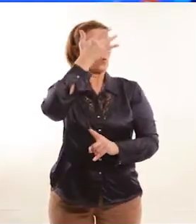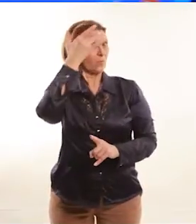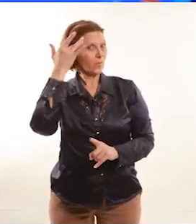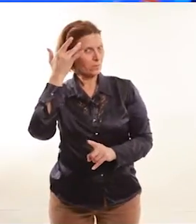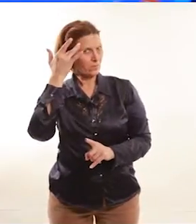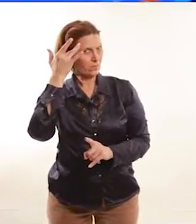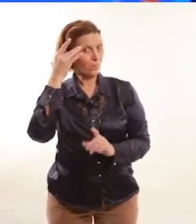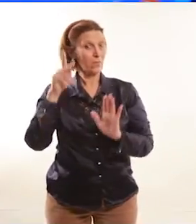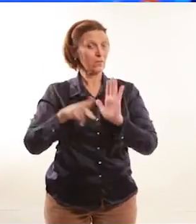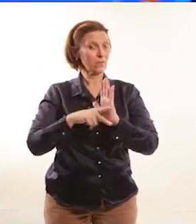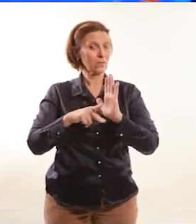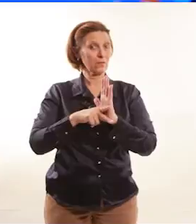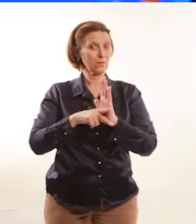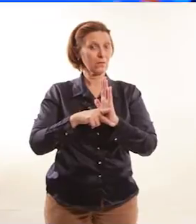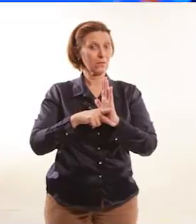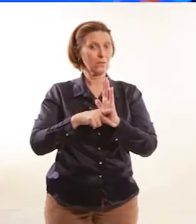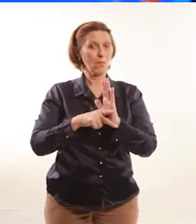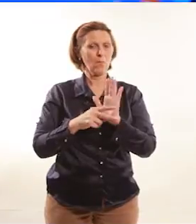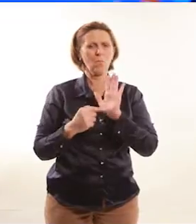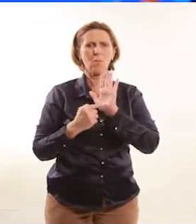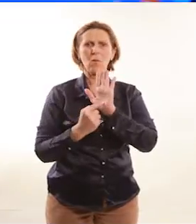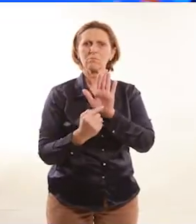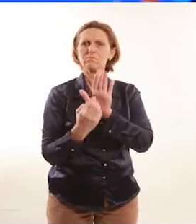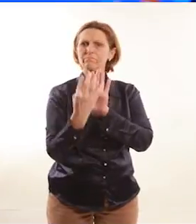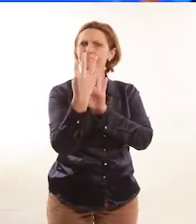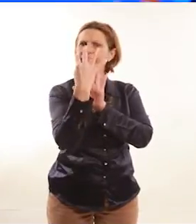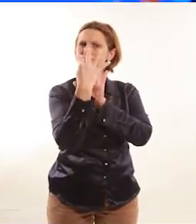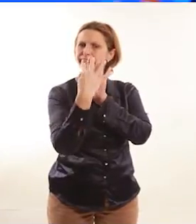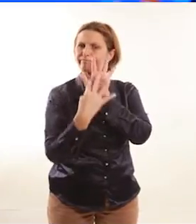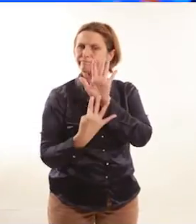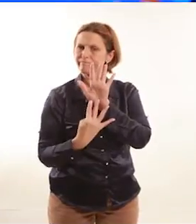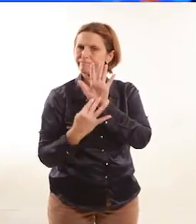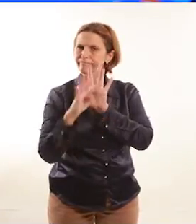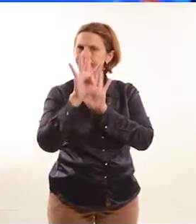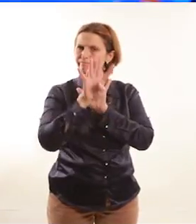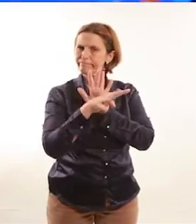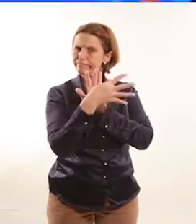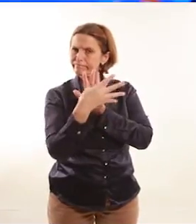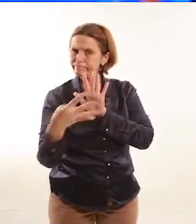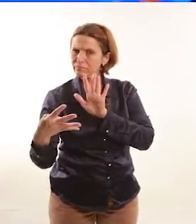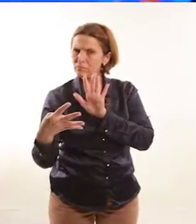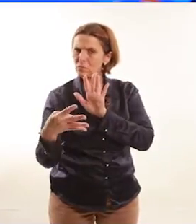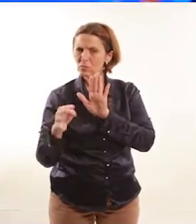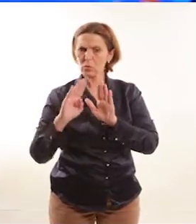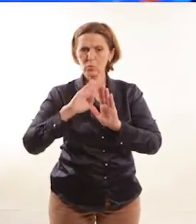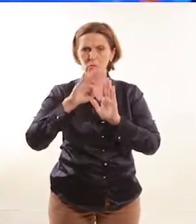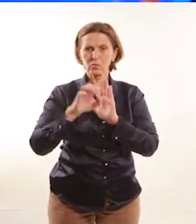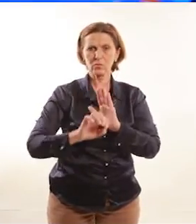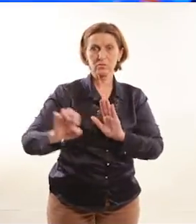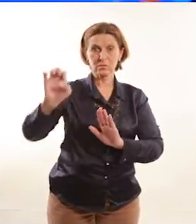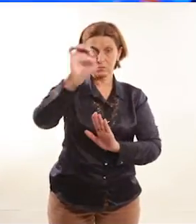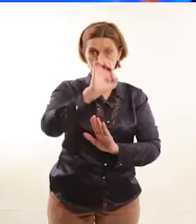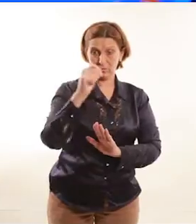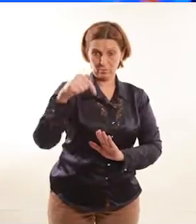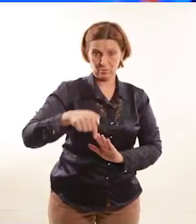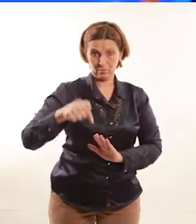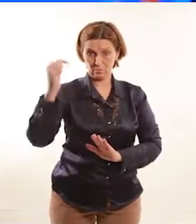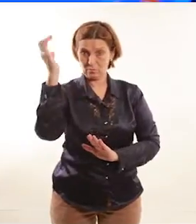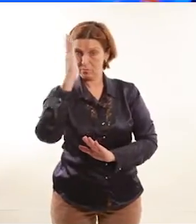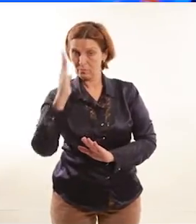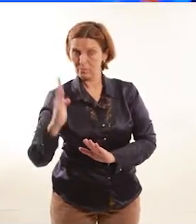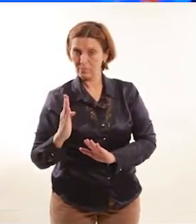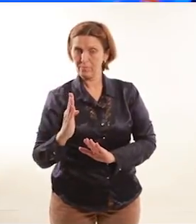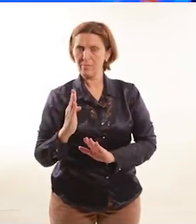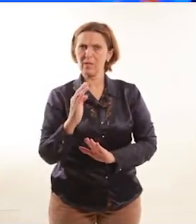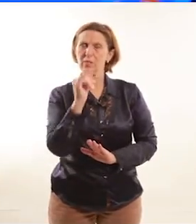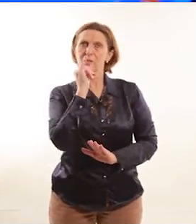essa portaria também diz os extratos que têm que ser feitos dos estados do Brasil. Então, por exemplo,